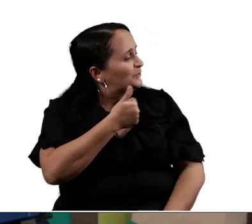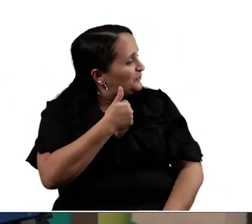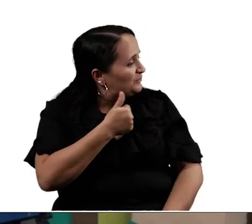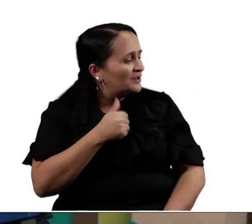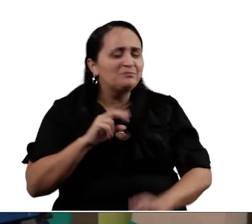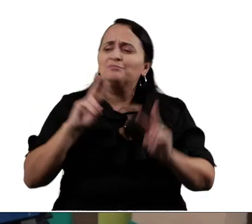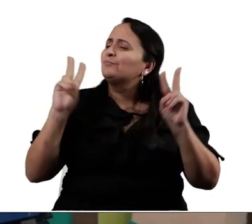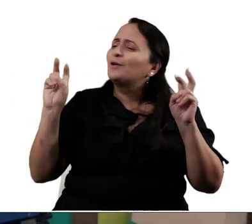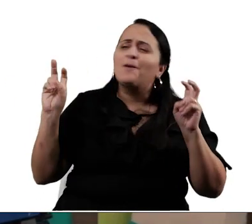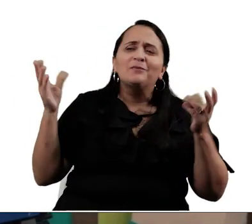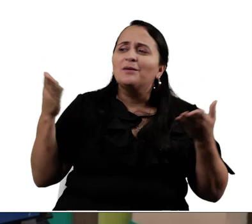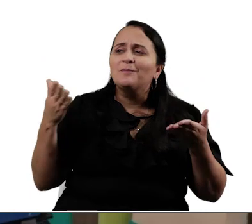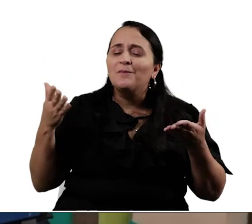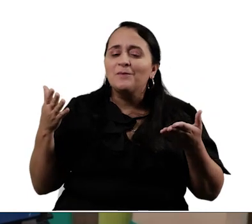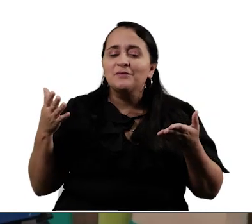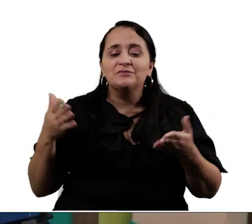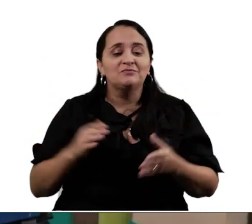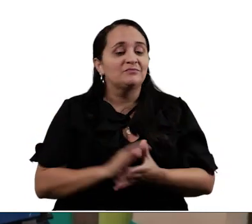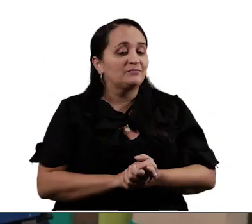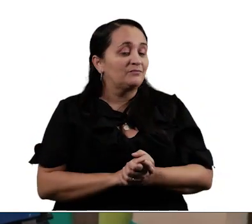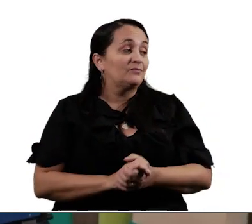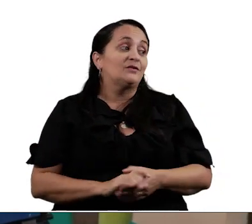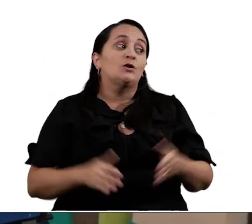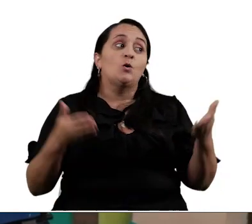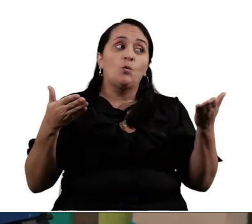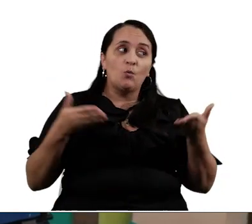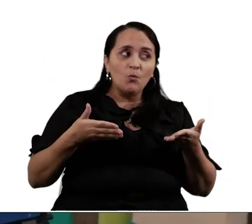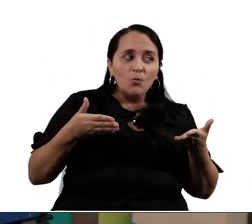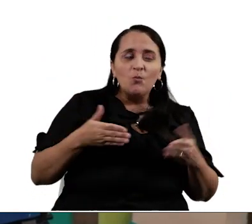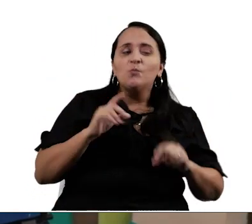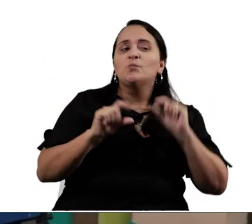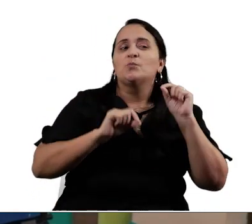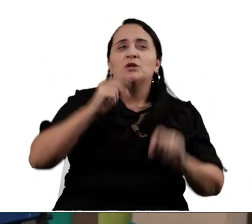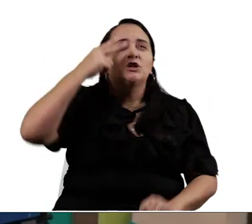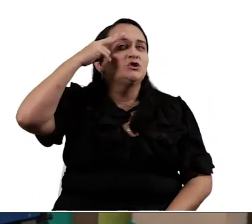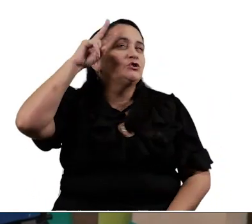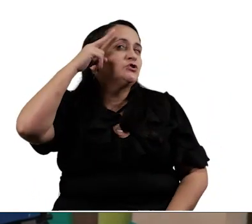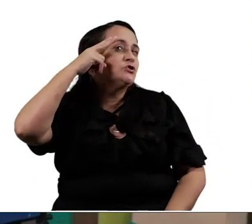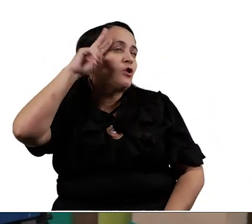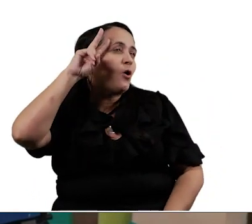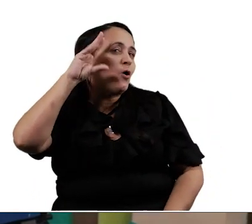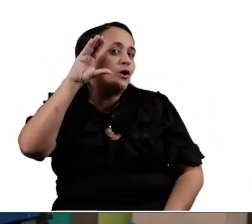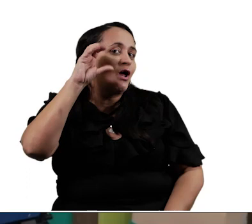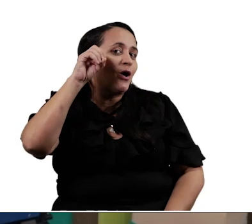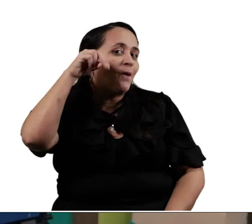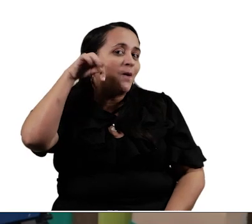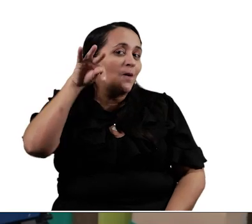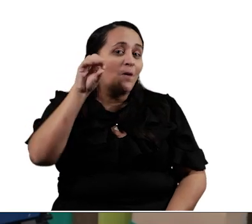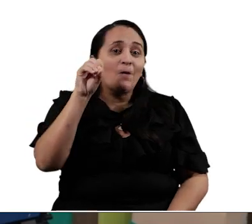é o assunto da nossa aula de hoje? Olha, hoje nós vamos falar dos contos africanos. Preparem